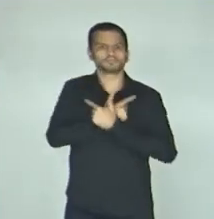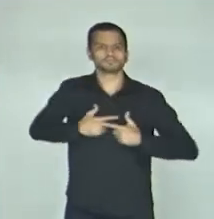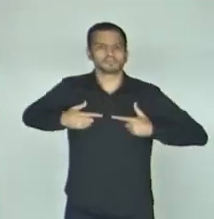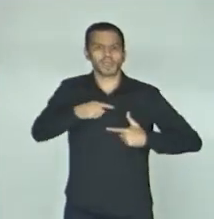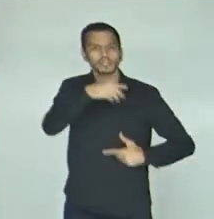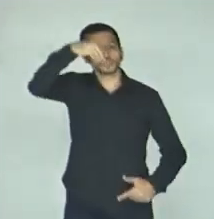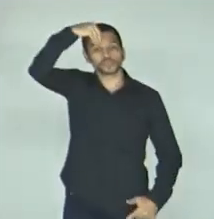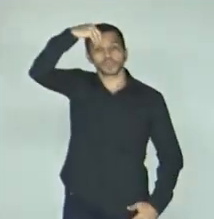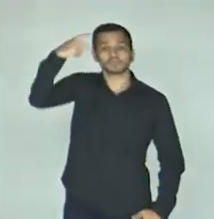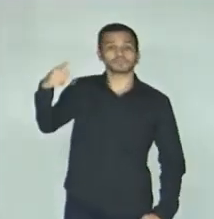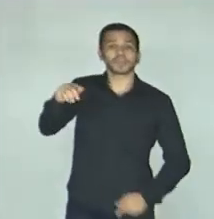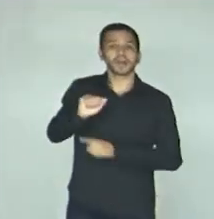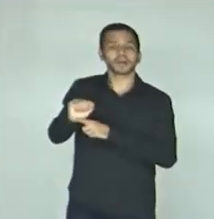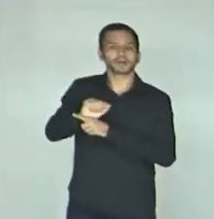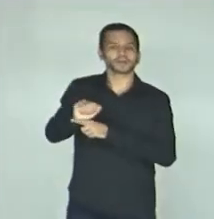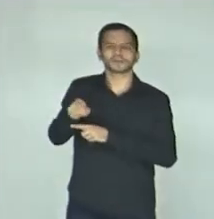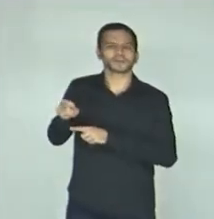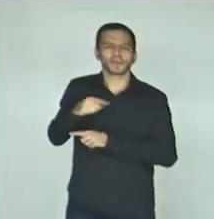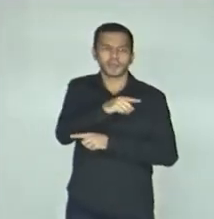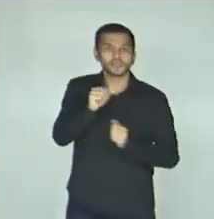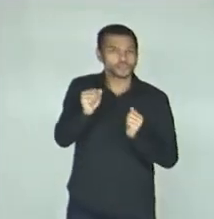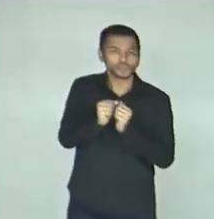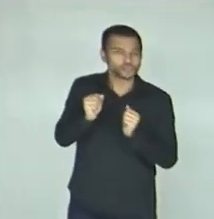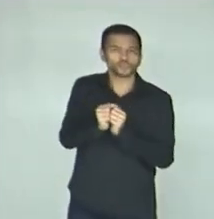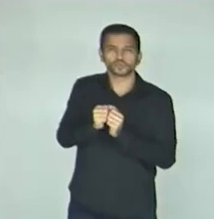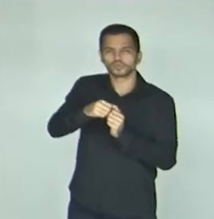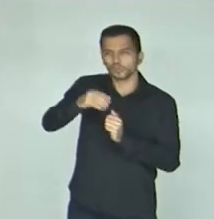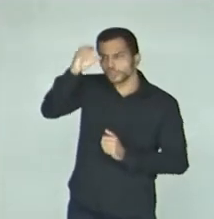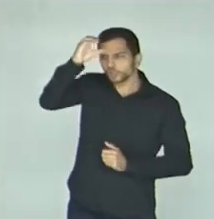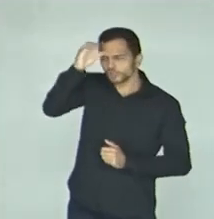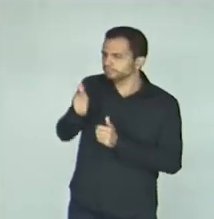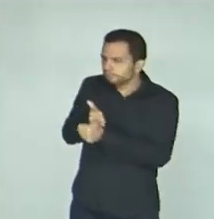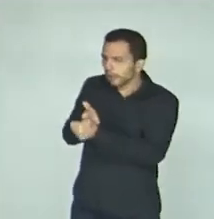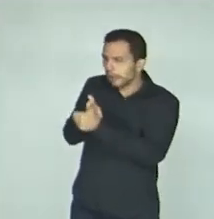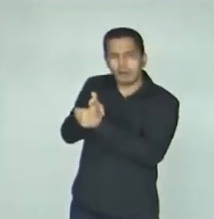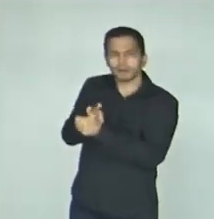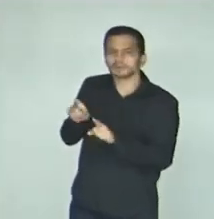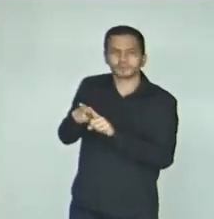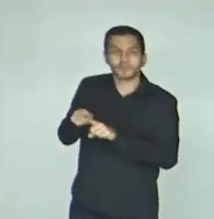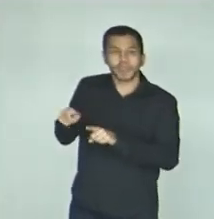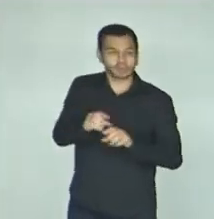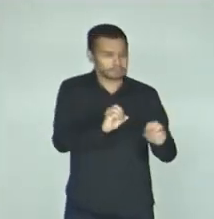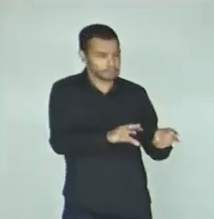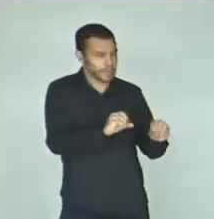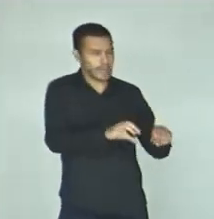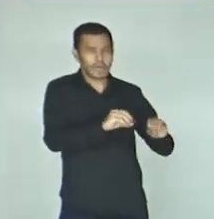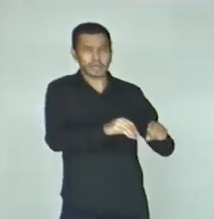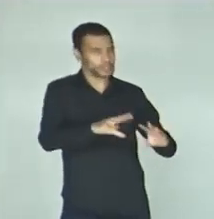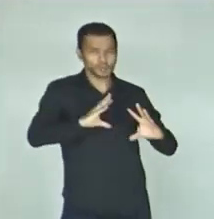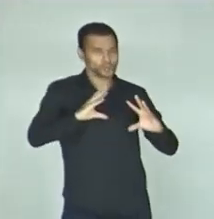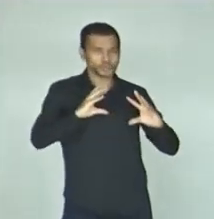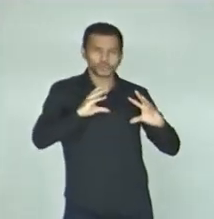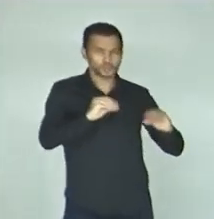é sobrinho de Abraão ele anda junto do tio o tempo inteiro curtir ensinou para ele tudo que